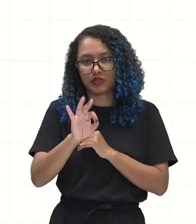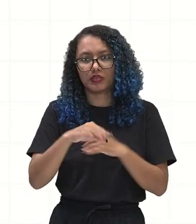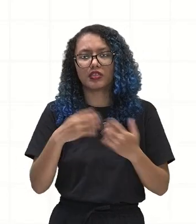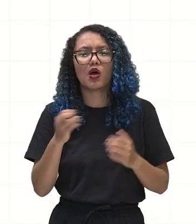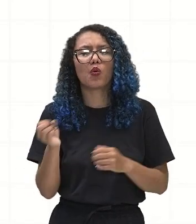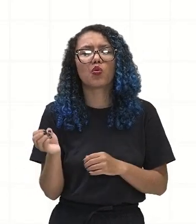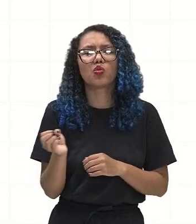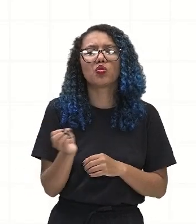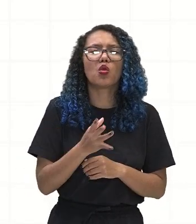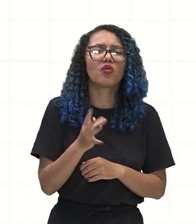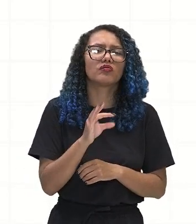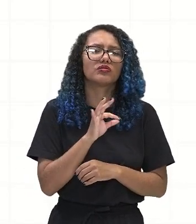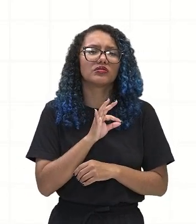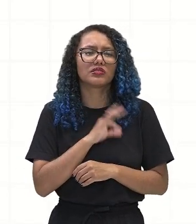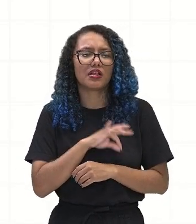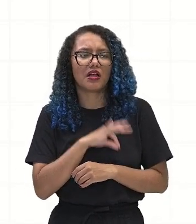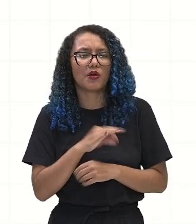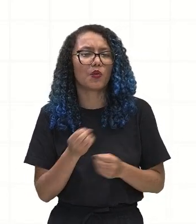novo salário?